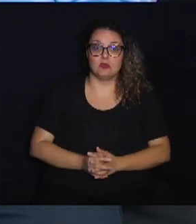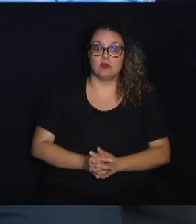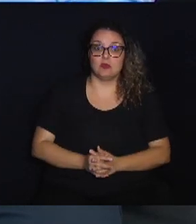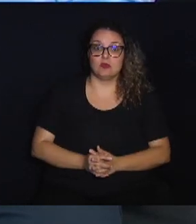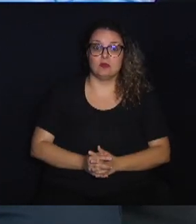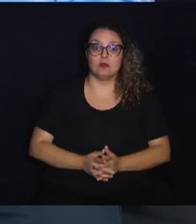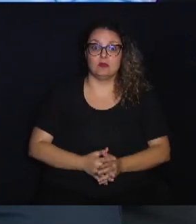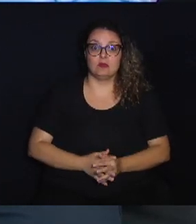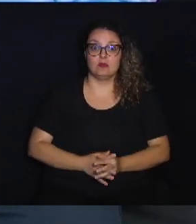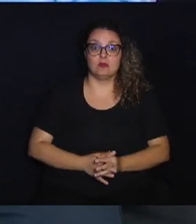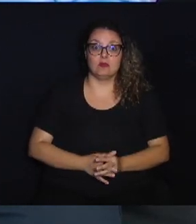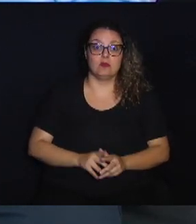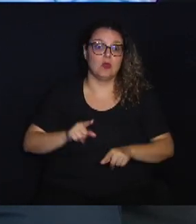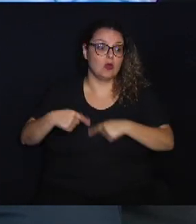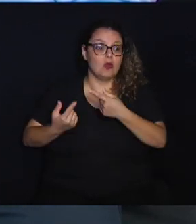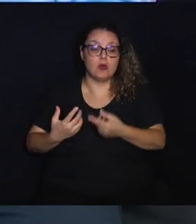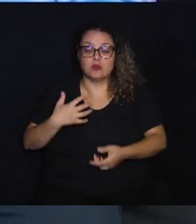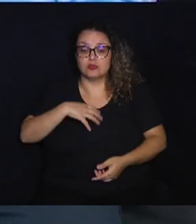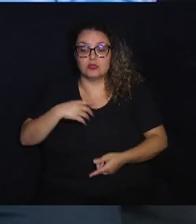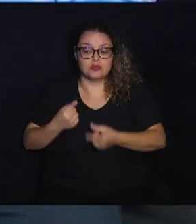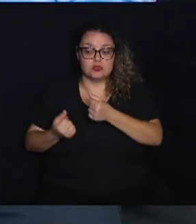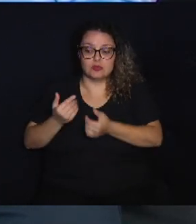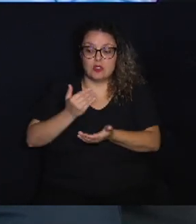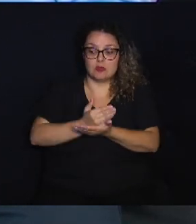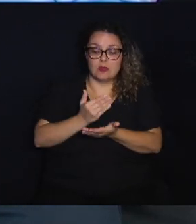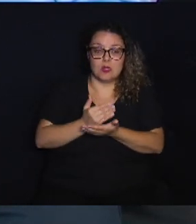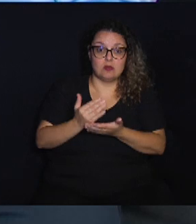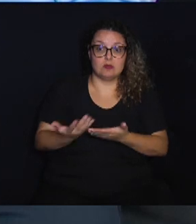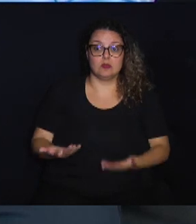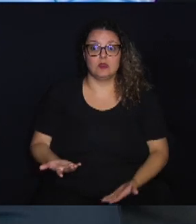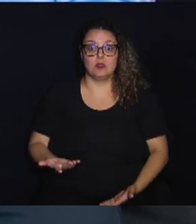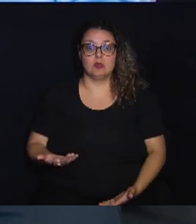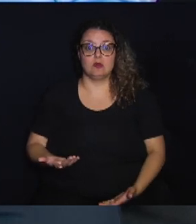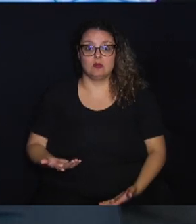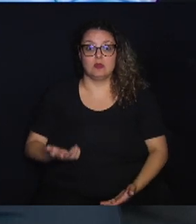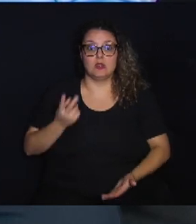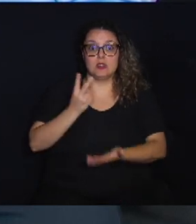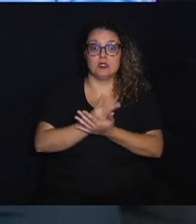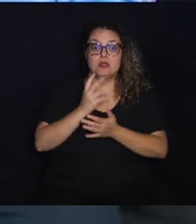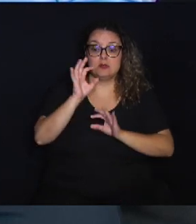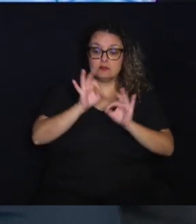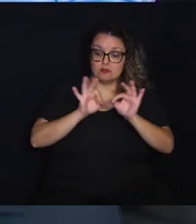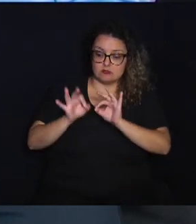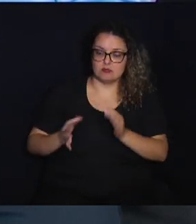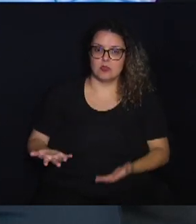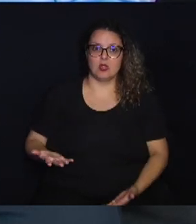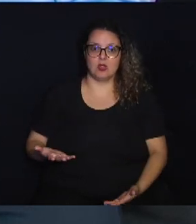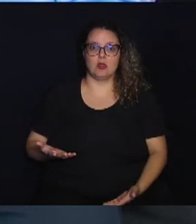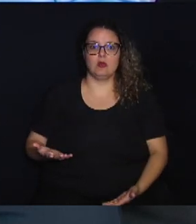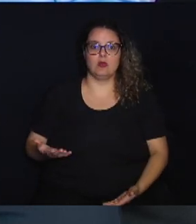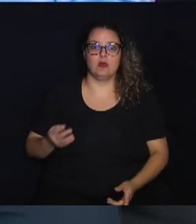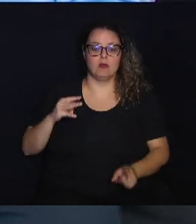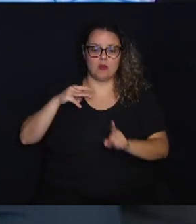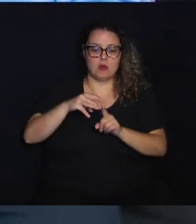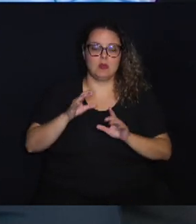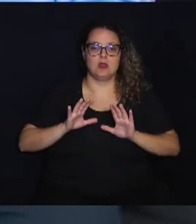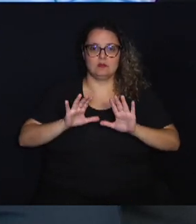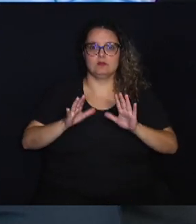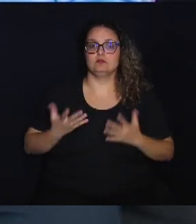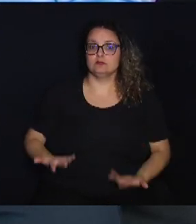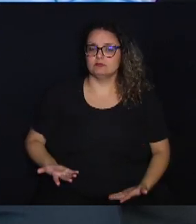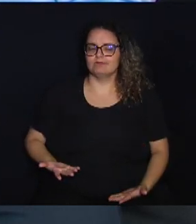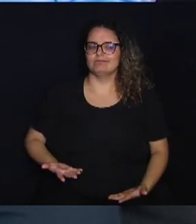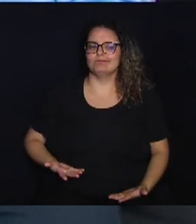outras linhas de financiamento, a gente sempre planeja, né? A gente sempre coloca uma meta, mas